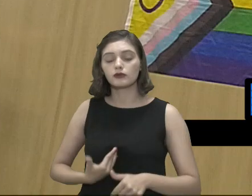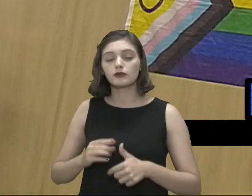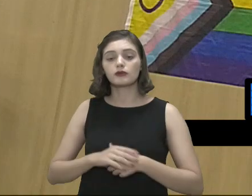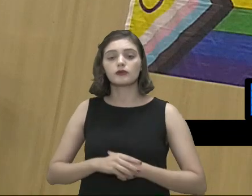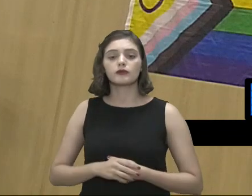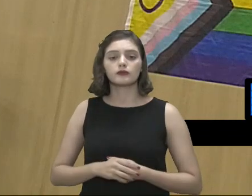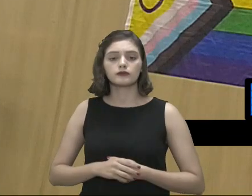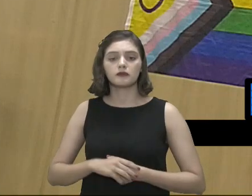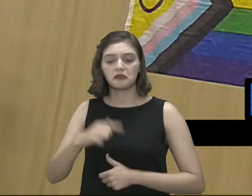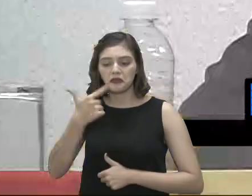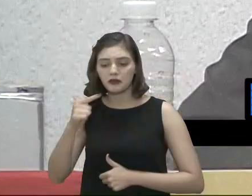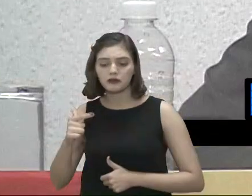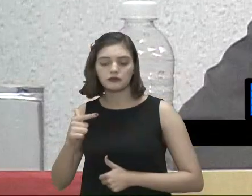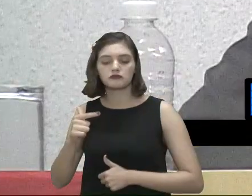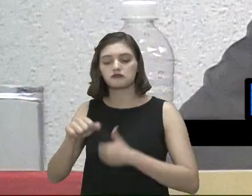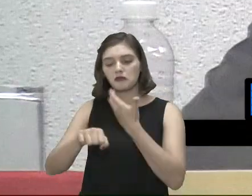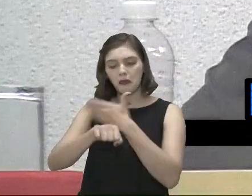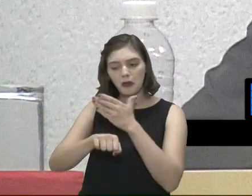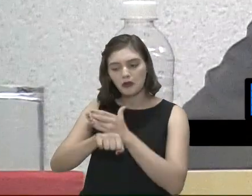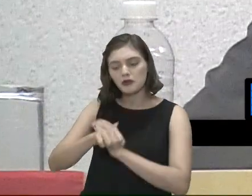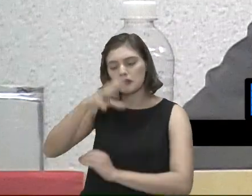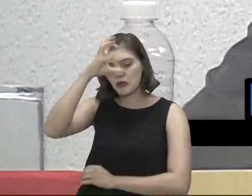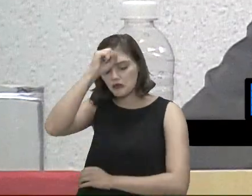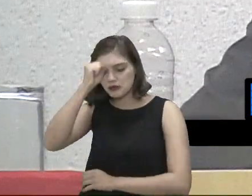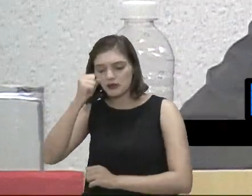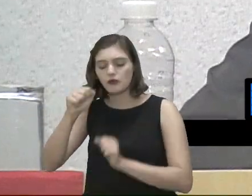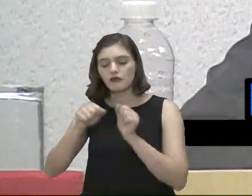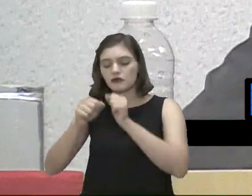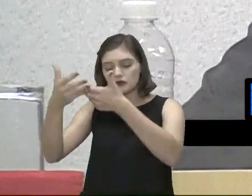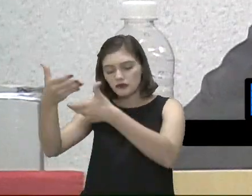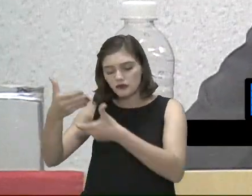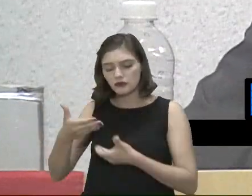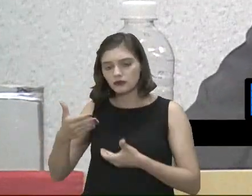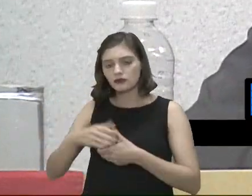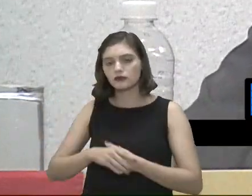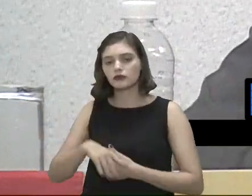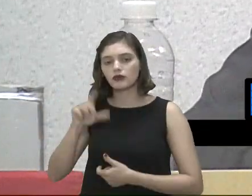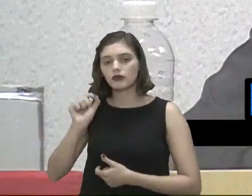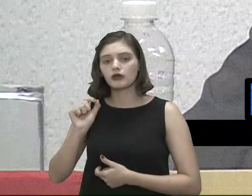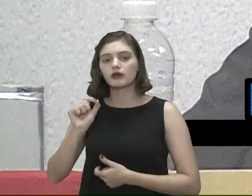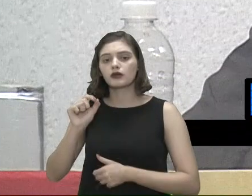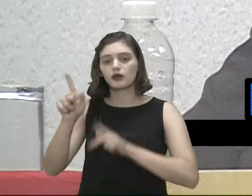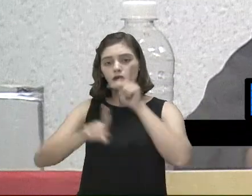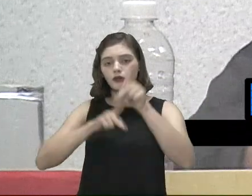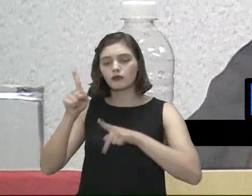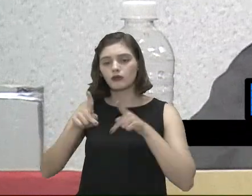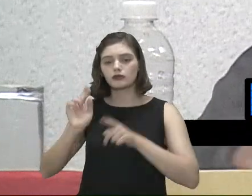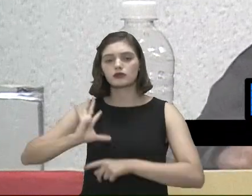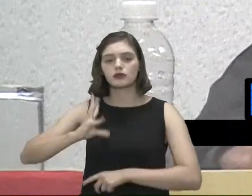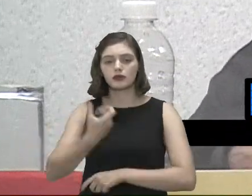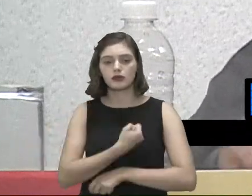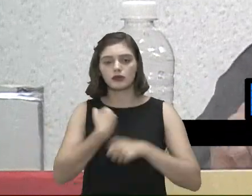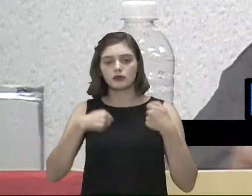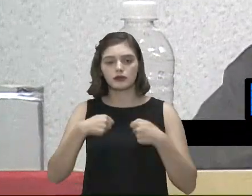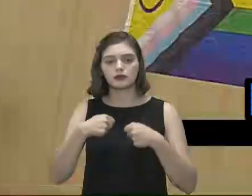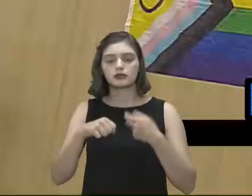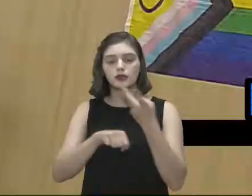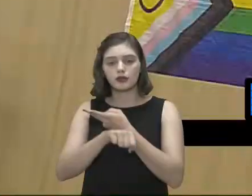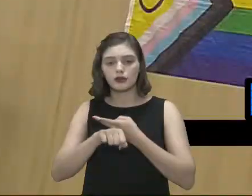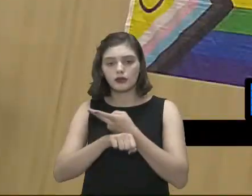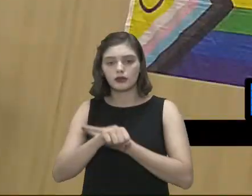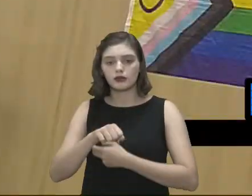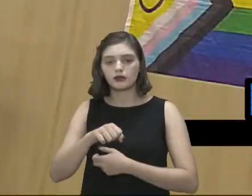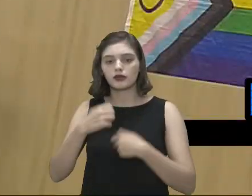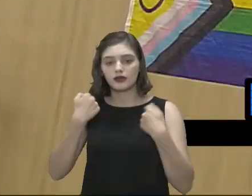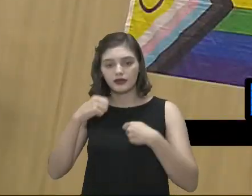não teve a capacitação necessária para fazer o acolhimento, a quem essa população deve recorrer? Ah, sim, agora